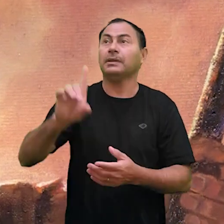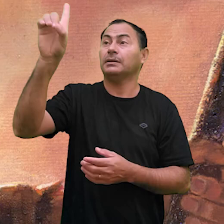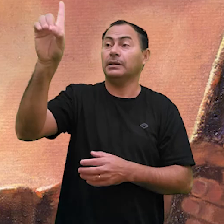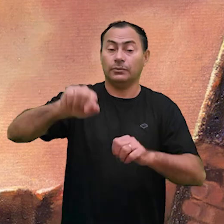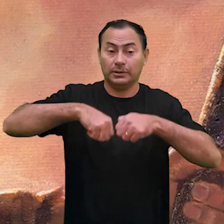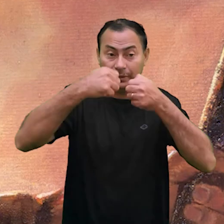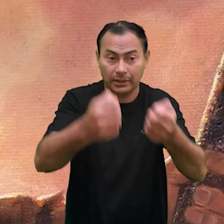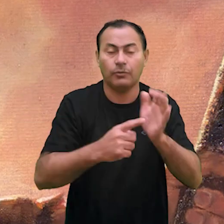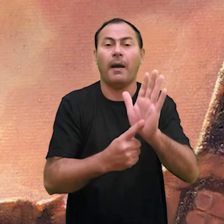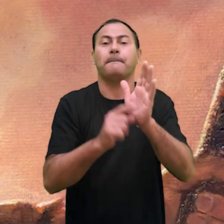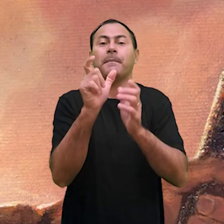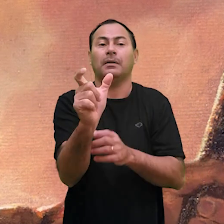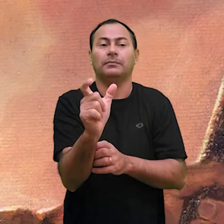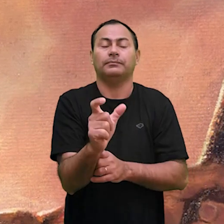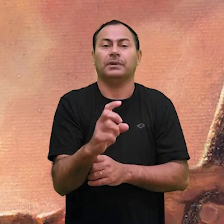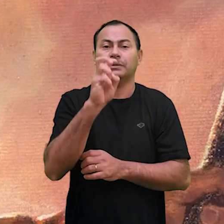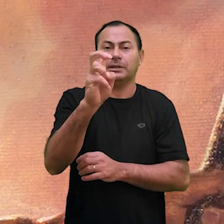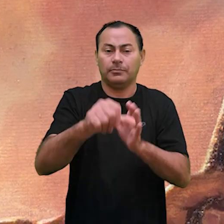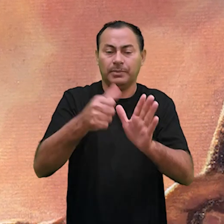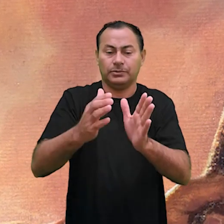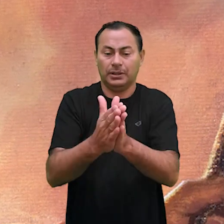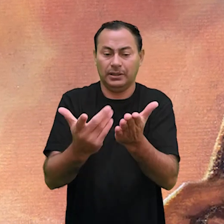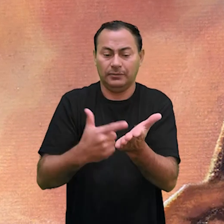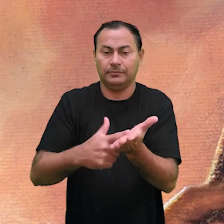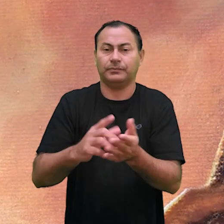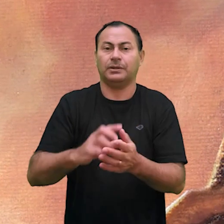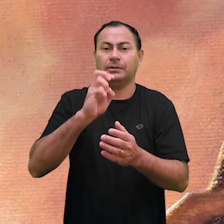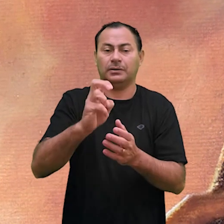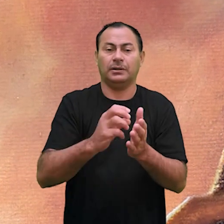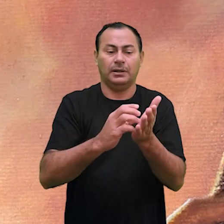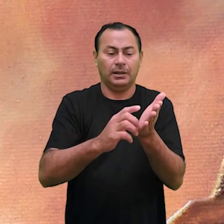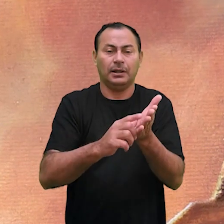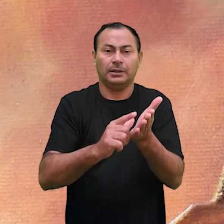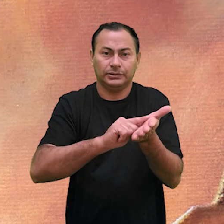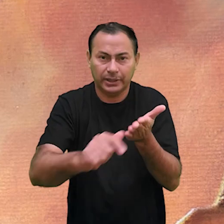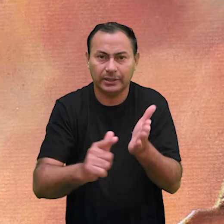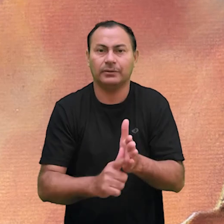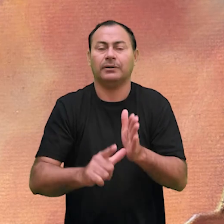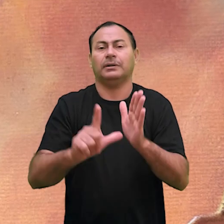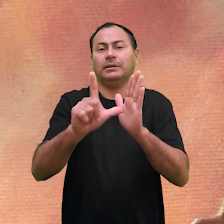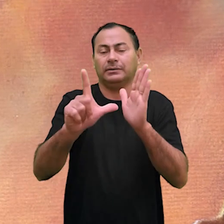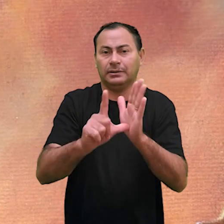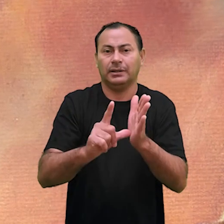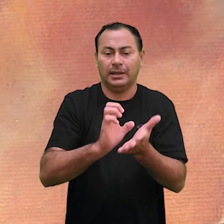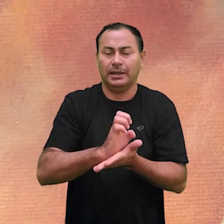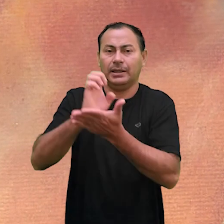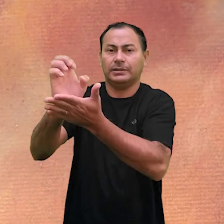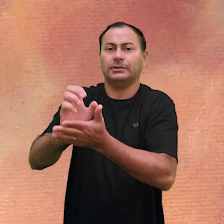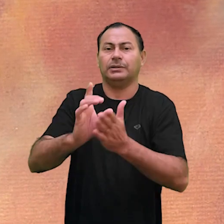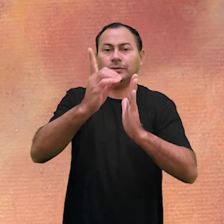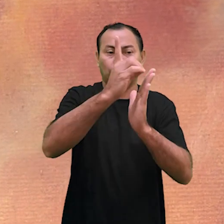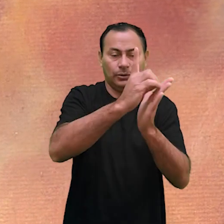revelação. Deus deu a ele uma palavra, os 5 primeiros livros da Bíblia, Gênesis, Êxodo, Levítico, Números